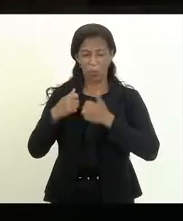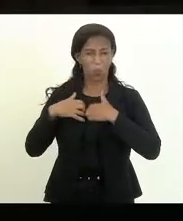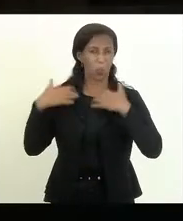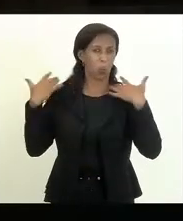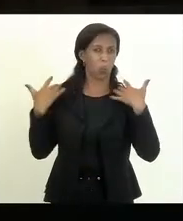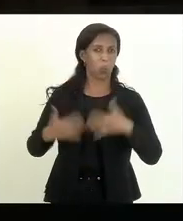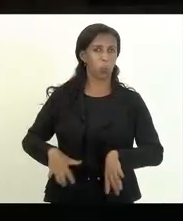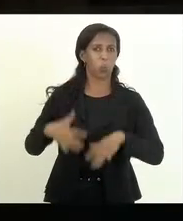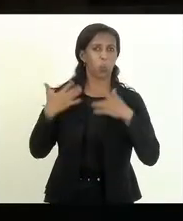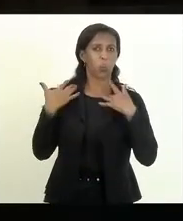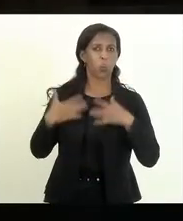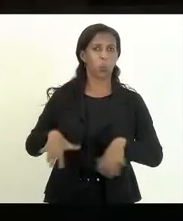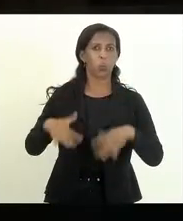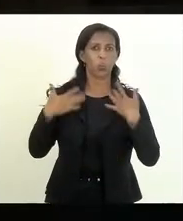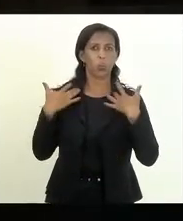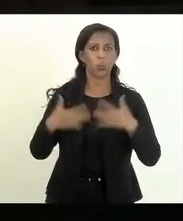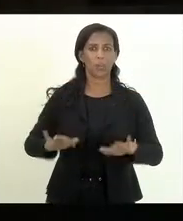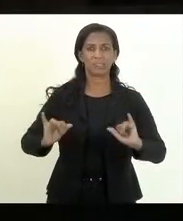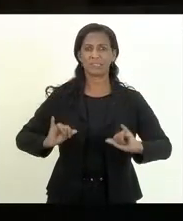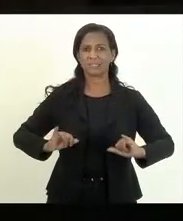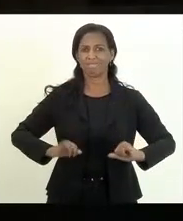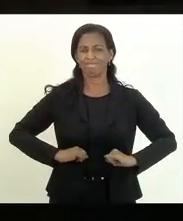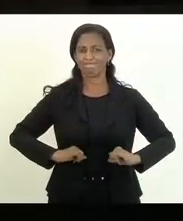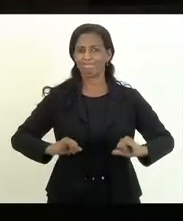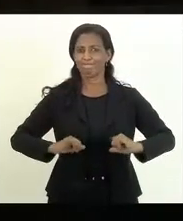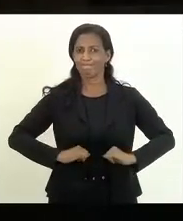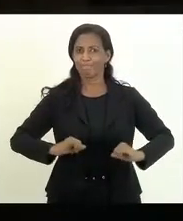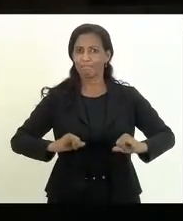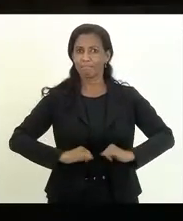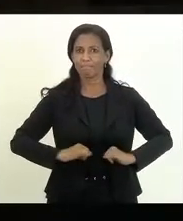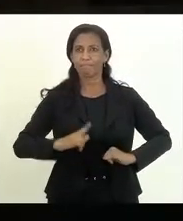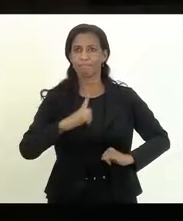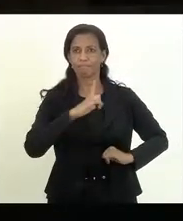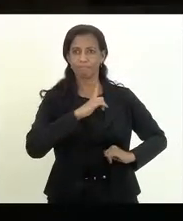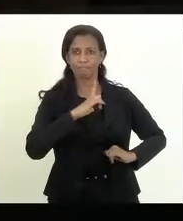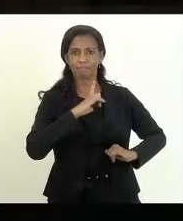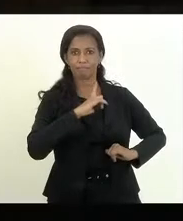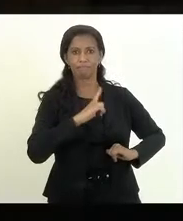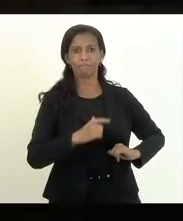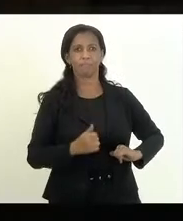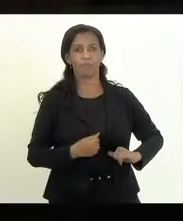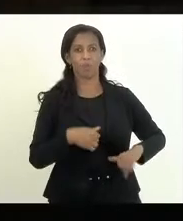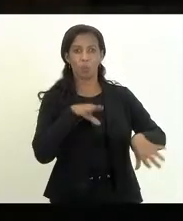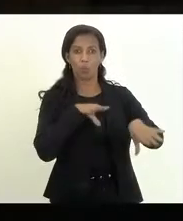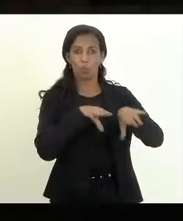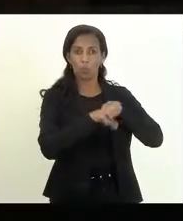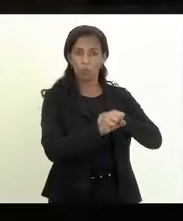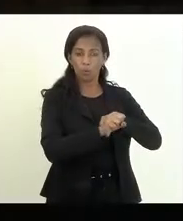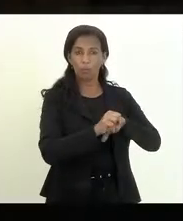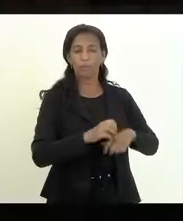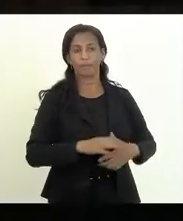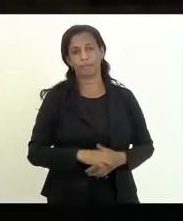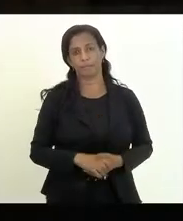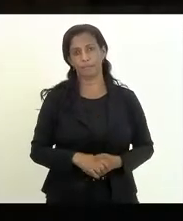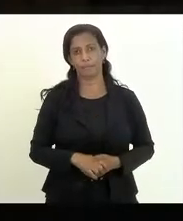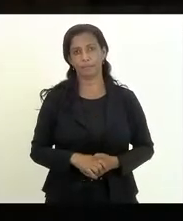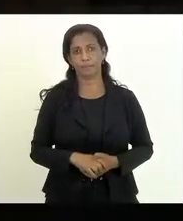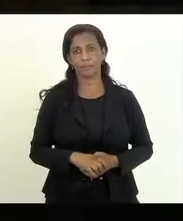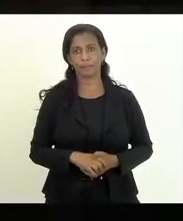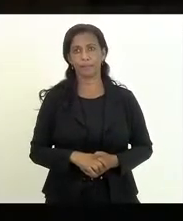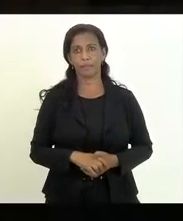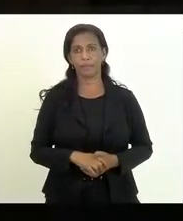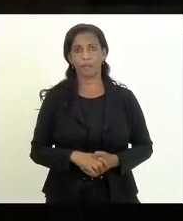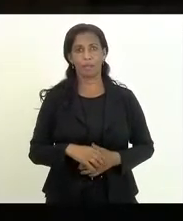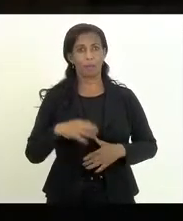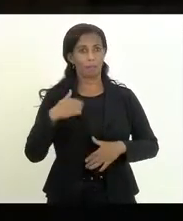altíssimo para ter uma formação, para